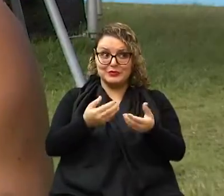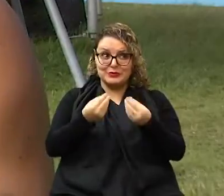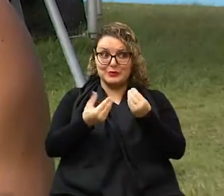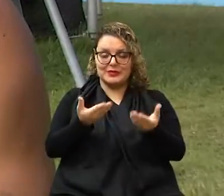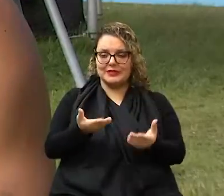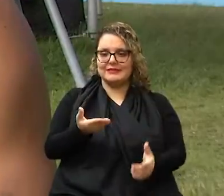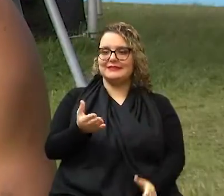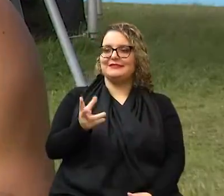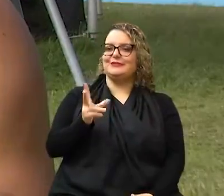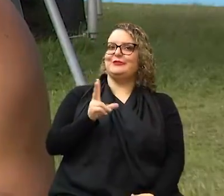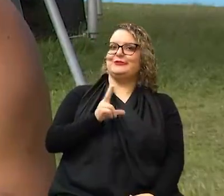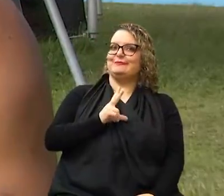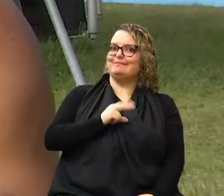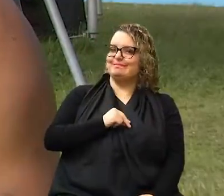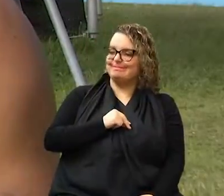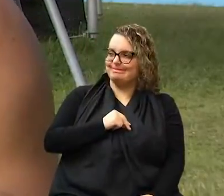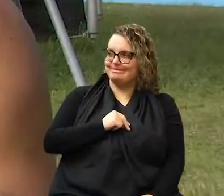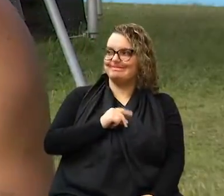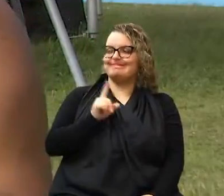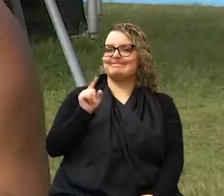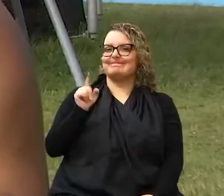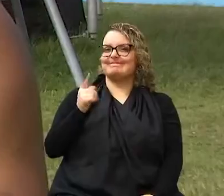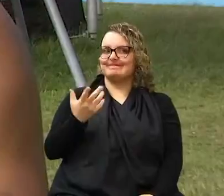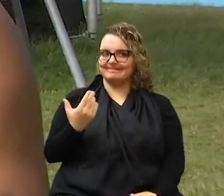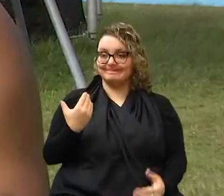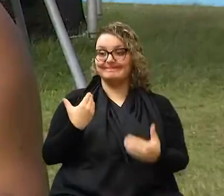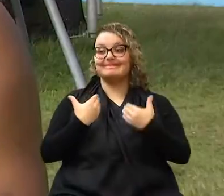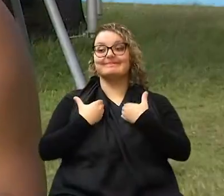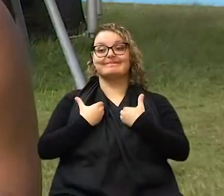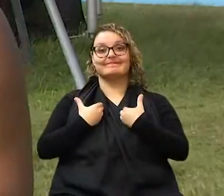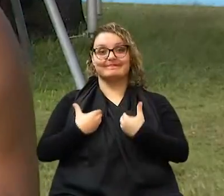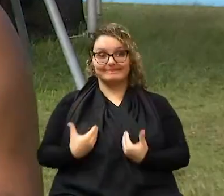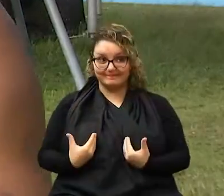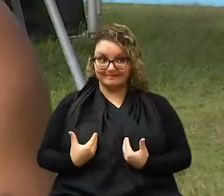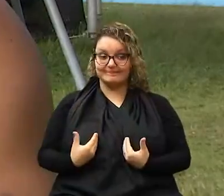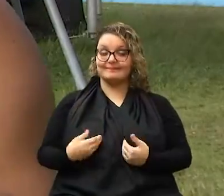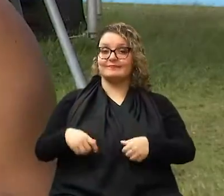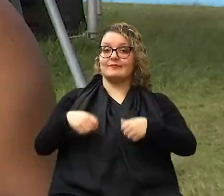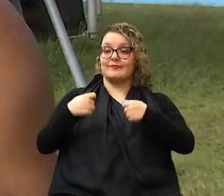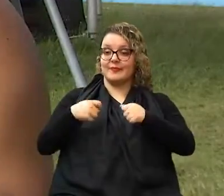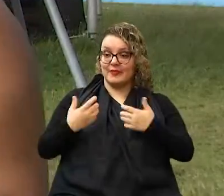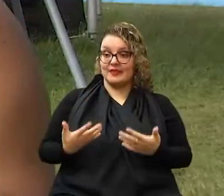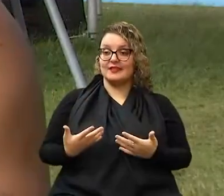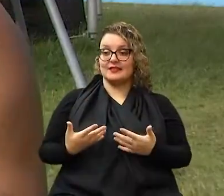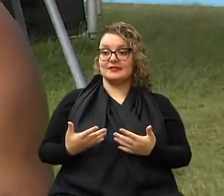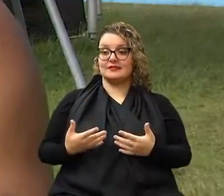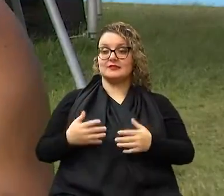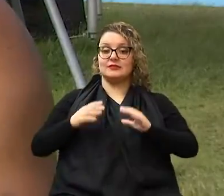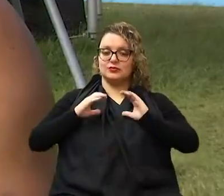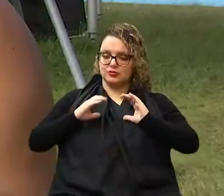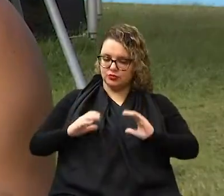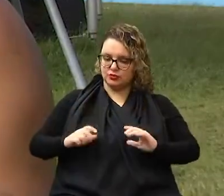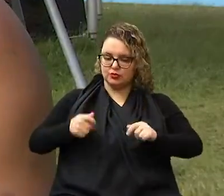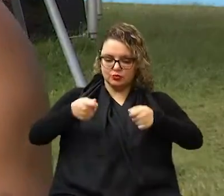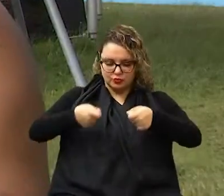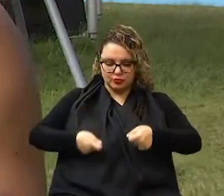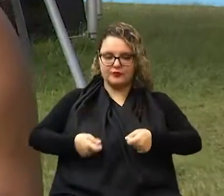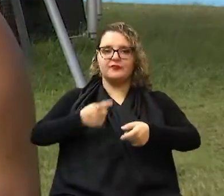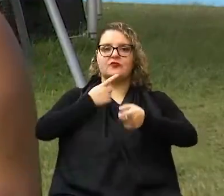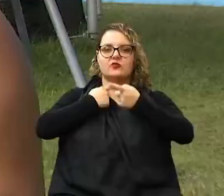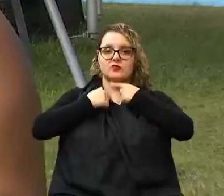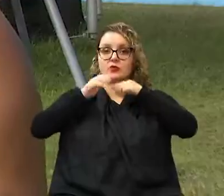isso? É algo bem cansativo, precisa bastante de